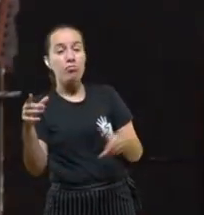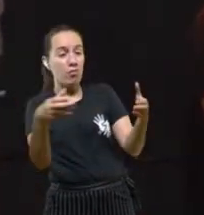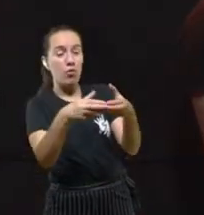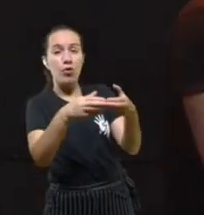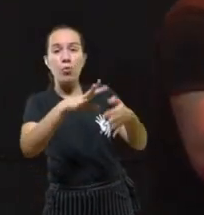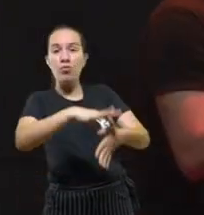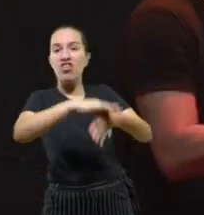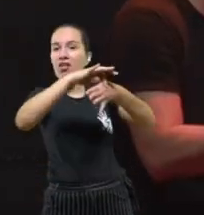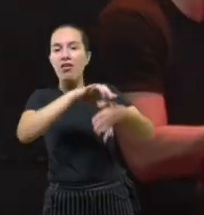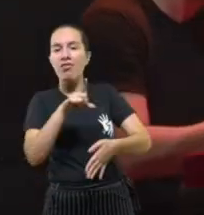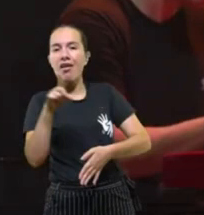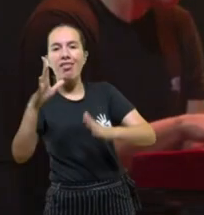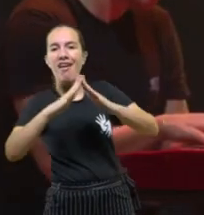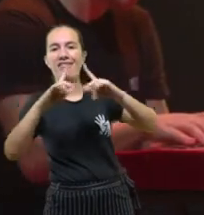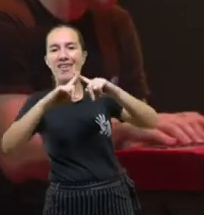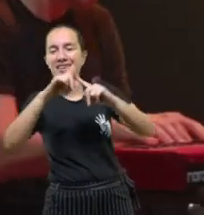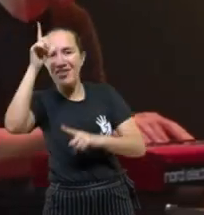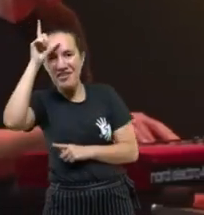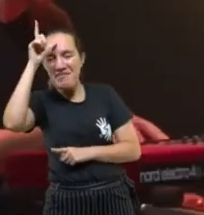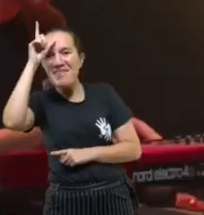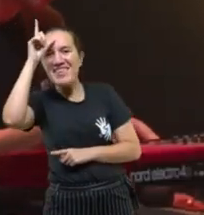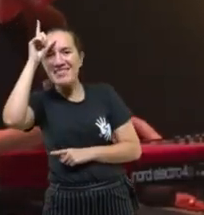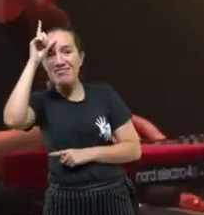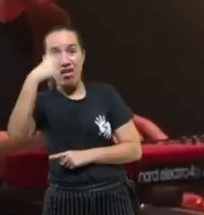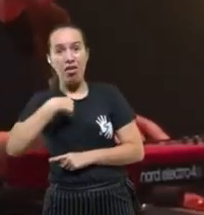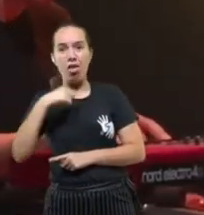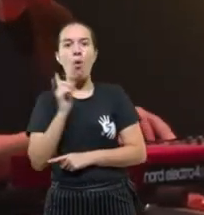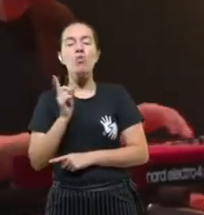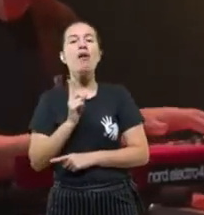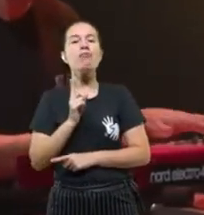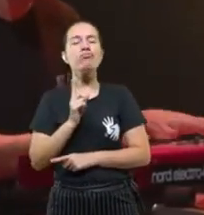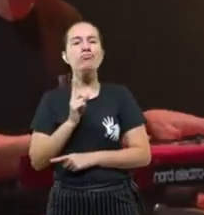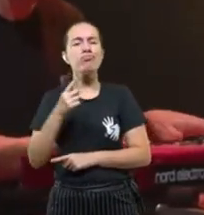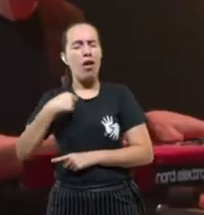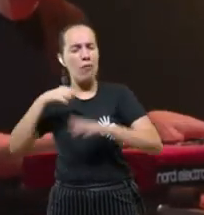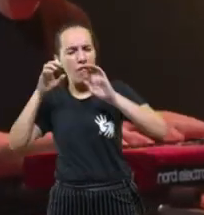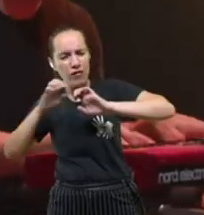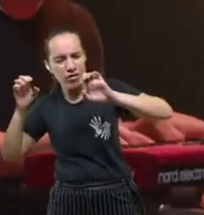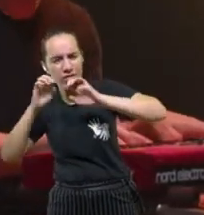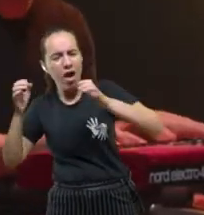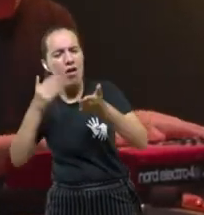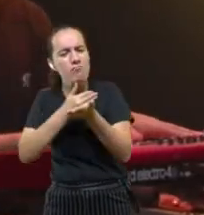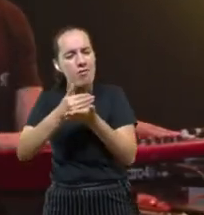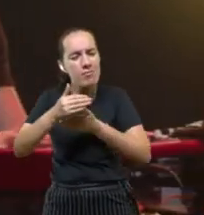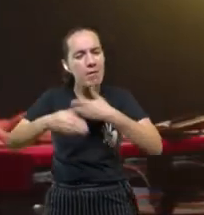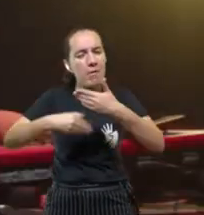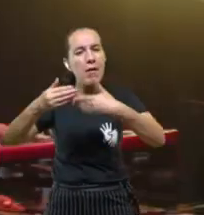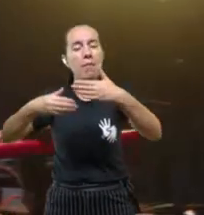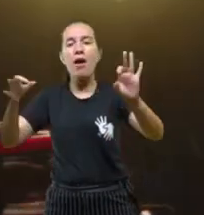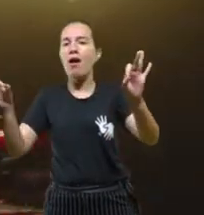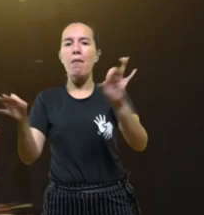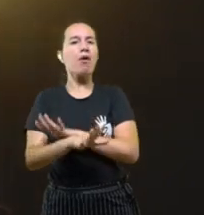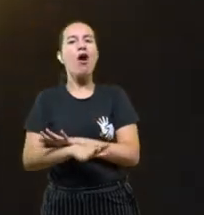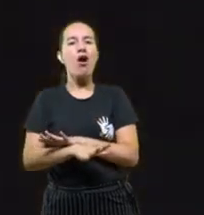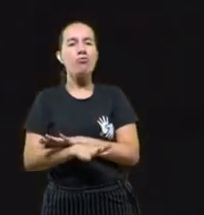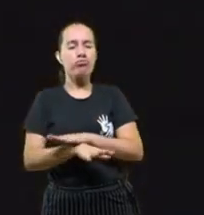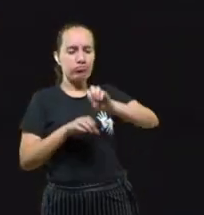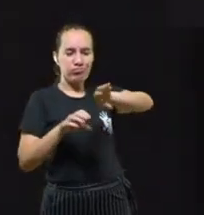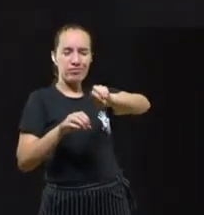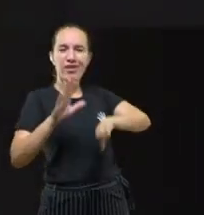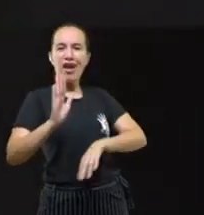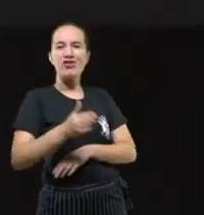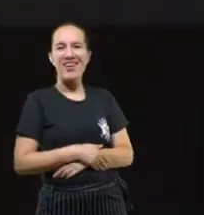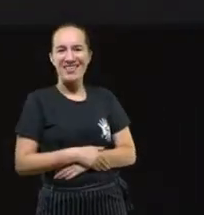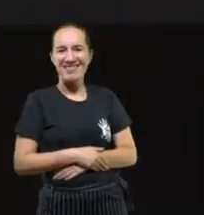eu vou continuar cobrindo e ajudando, mas eles que vão liderar a igreja. Então